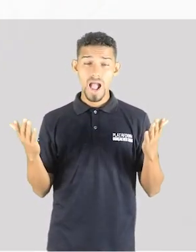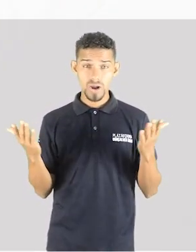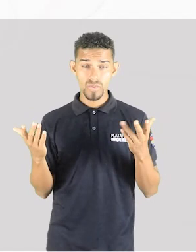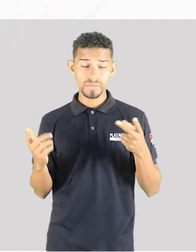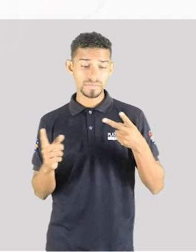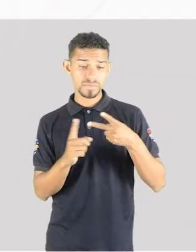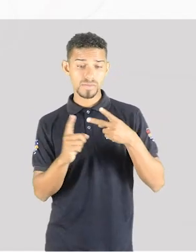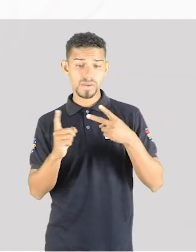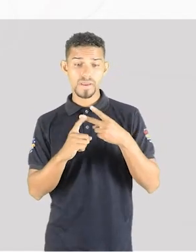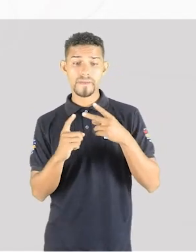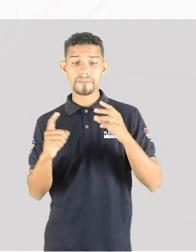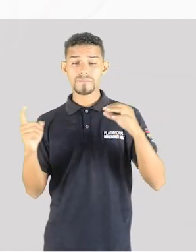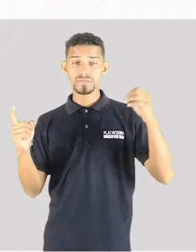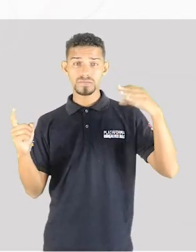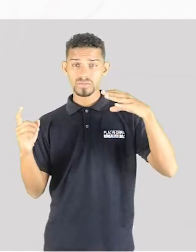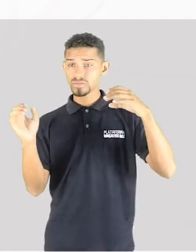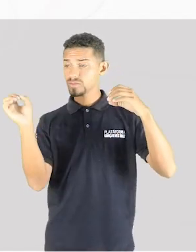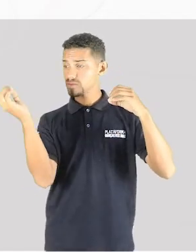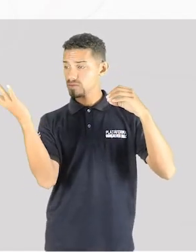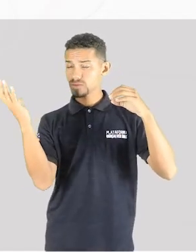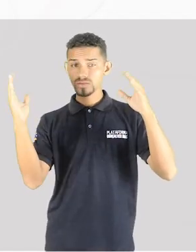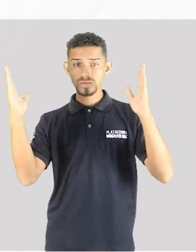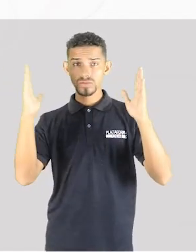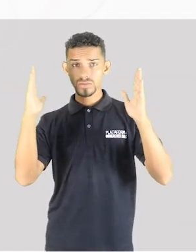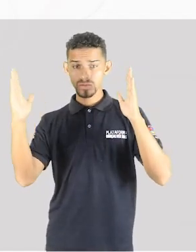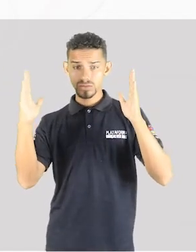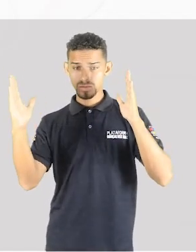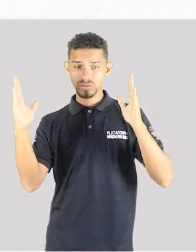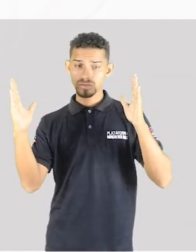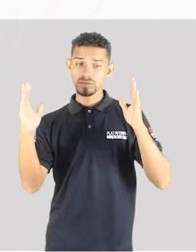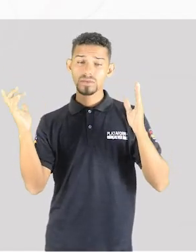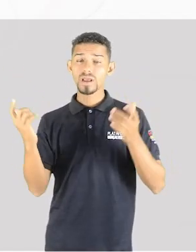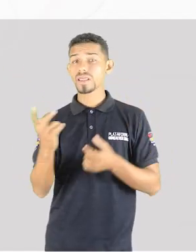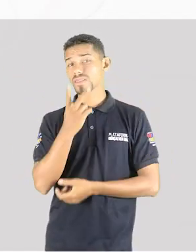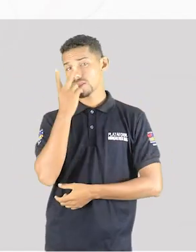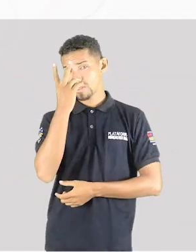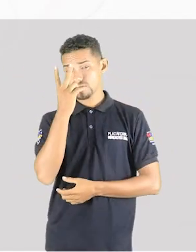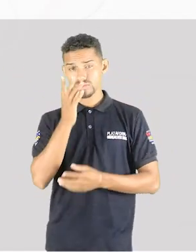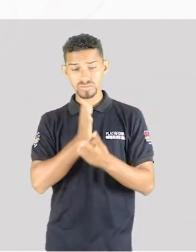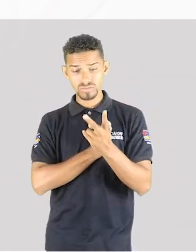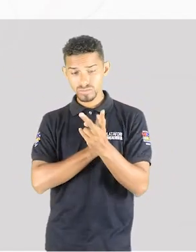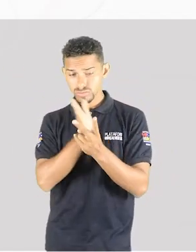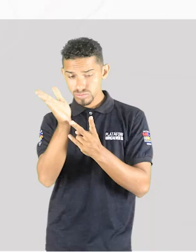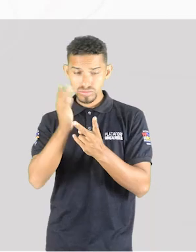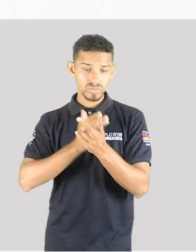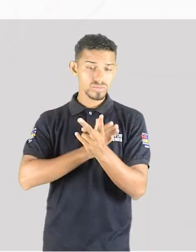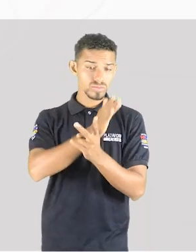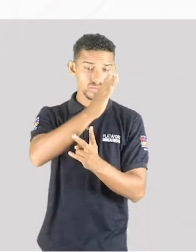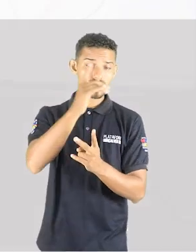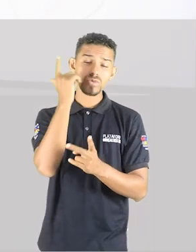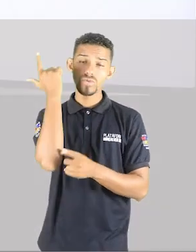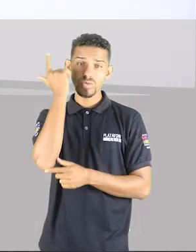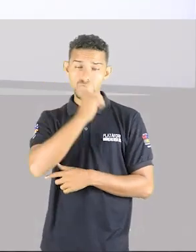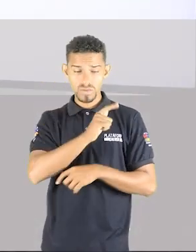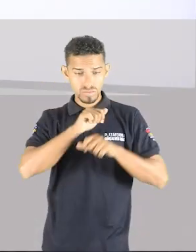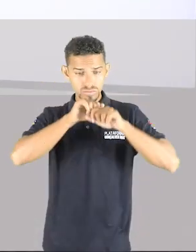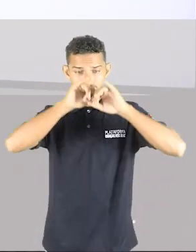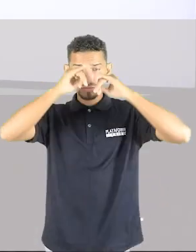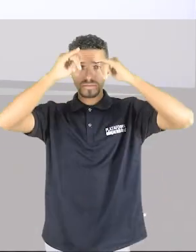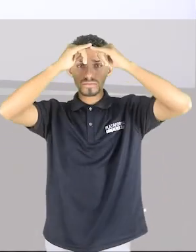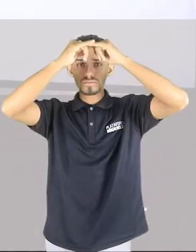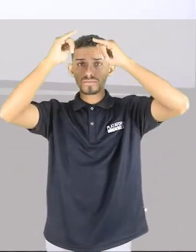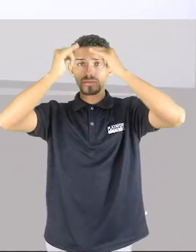aí Não há pelo menos dois caminhos em que a corrente elétrica pode passar a